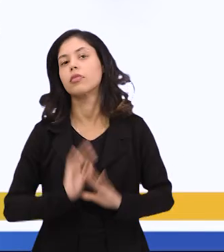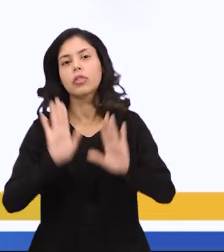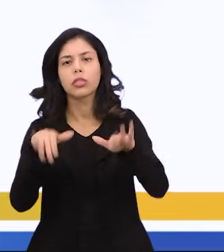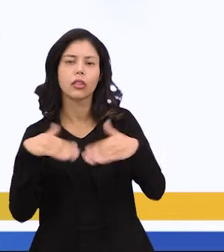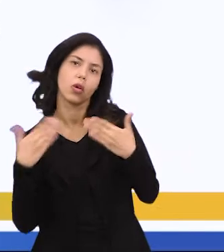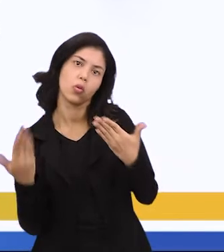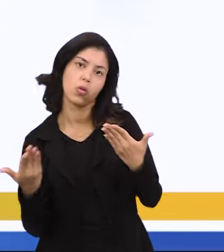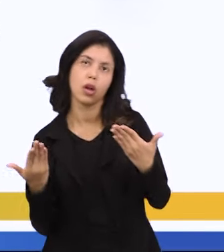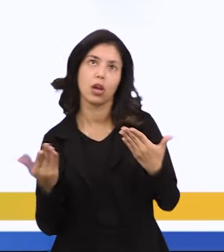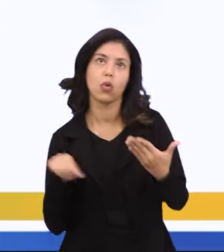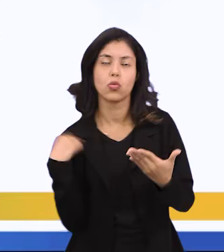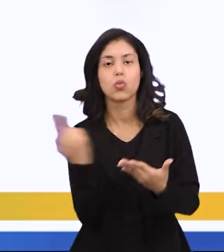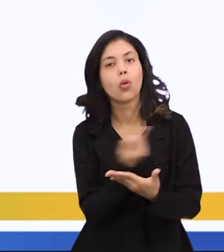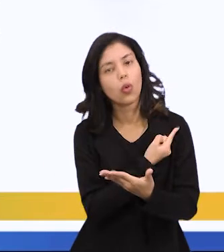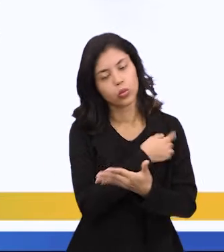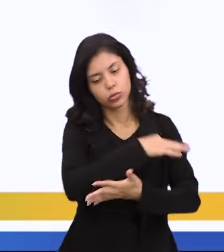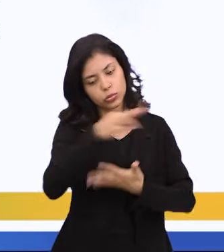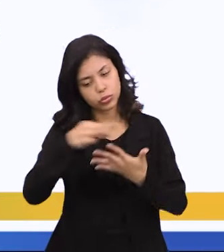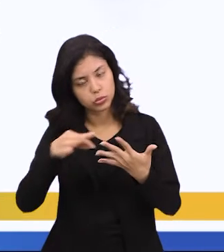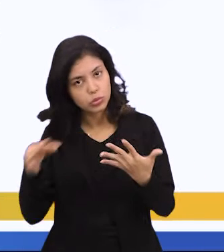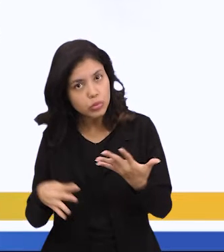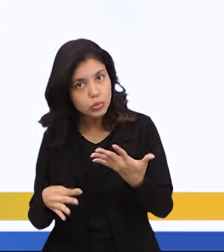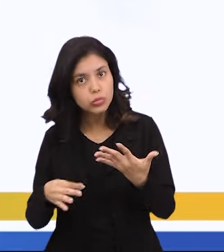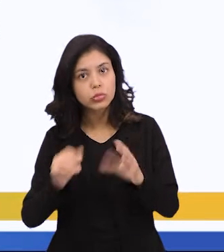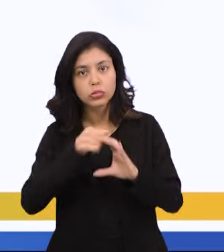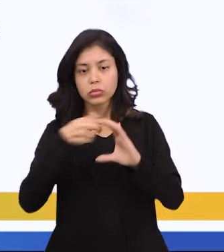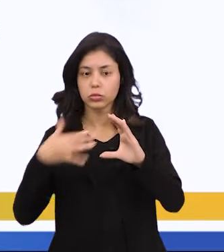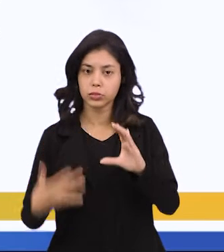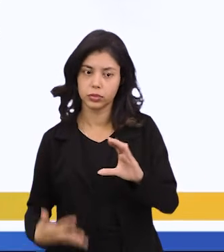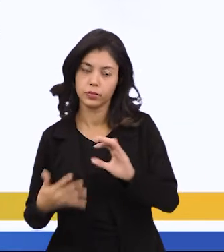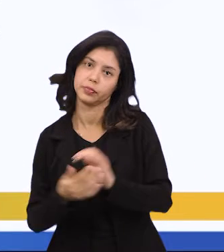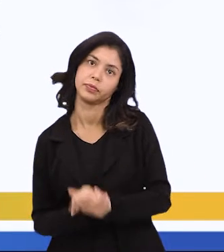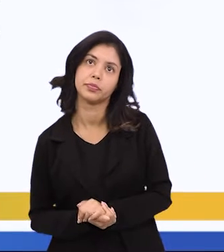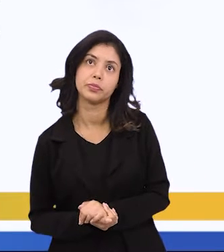Quais são os nossos tipos de especiação, então?